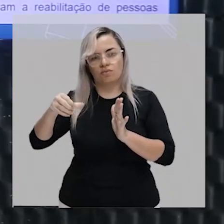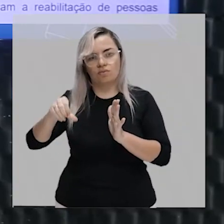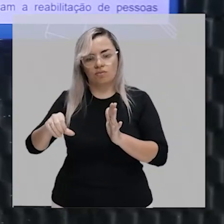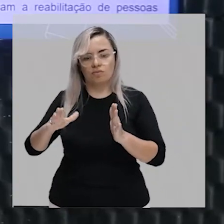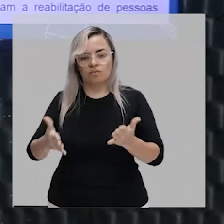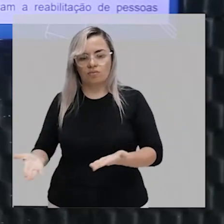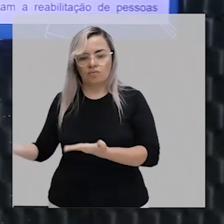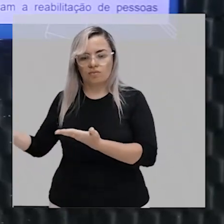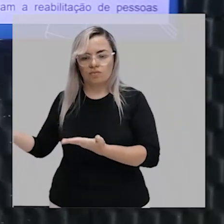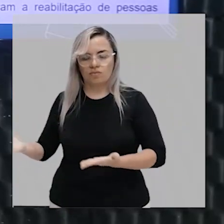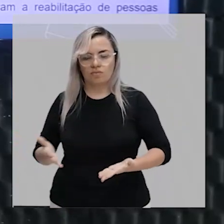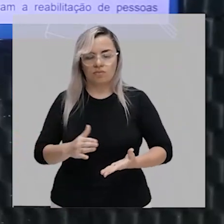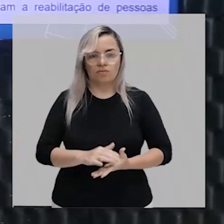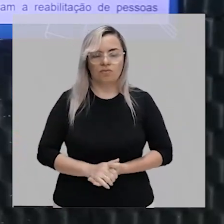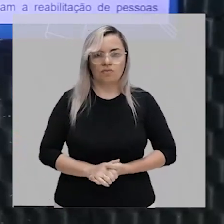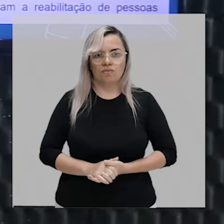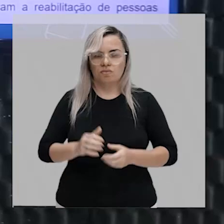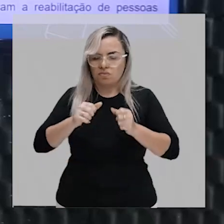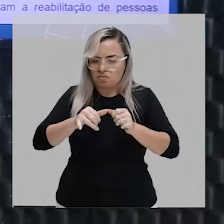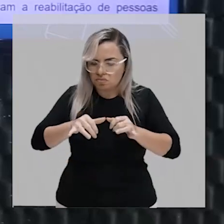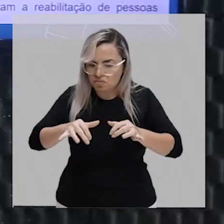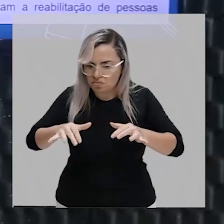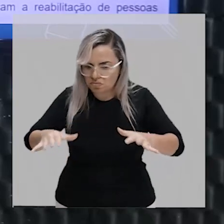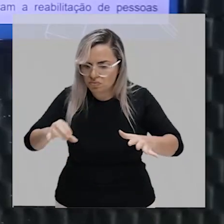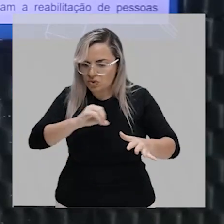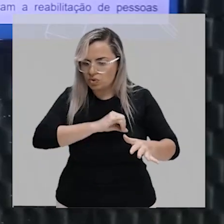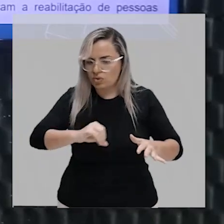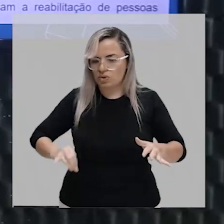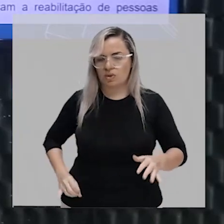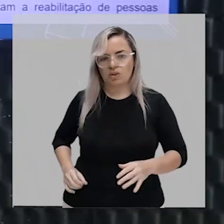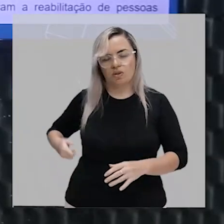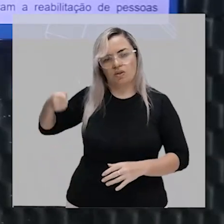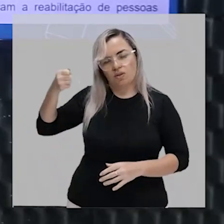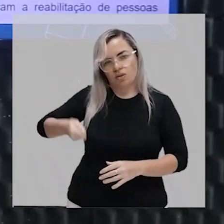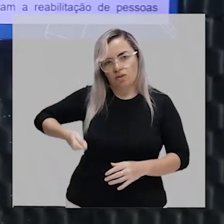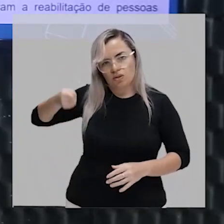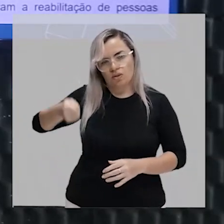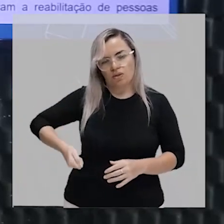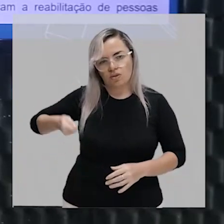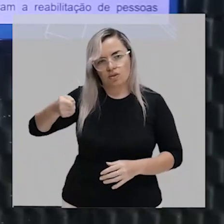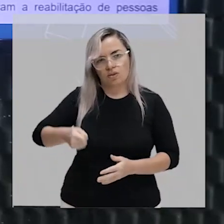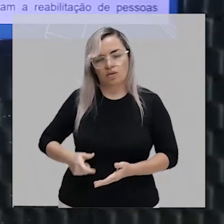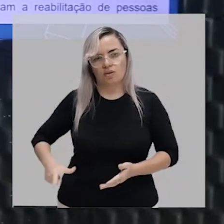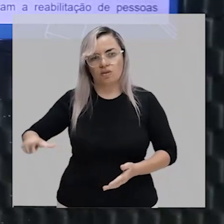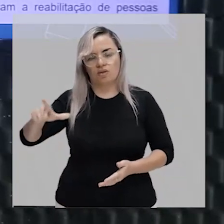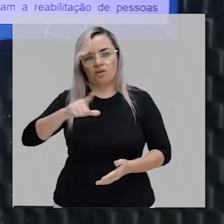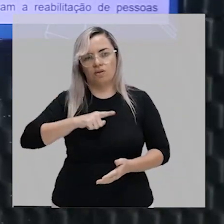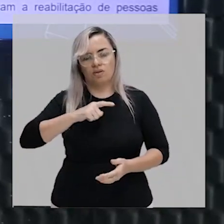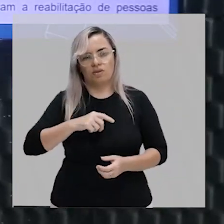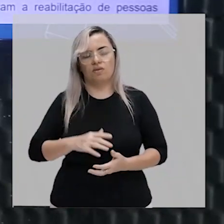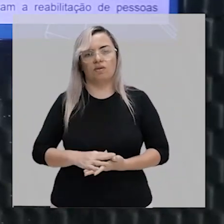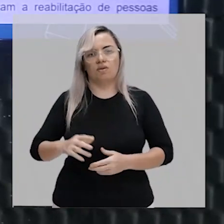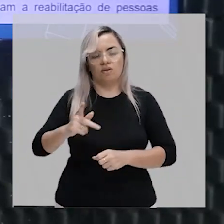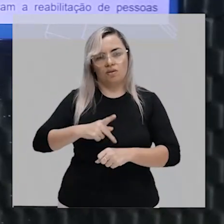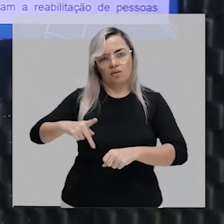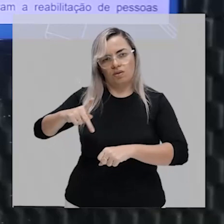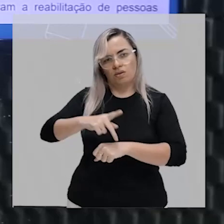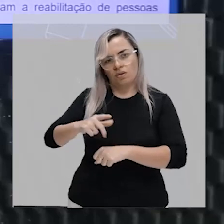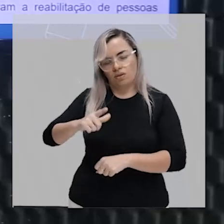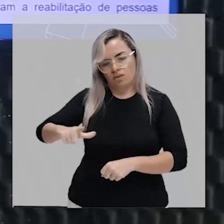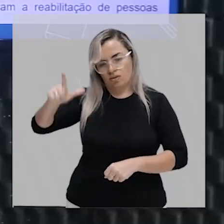foi o quê? Né? Disseminada a partir do imperialismo. Mas, como eu falei, esteve presente lá na Alemanha nazista. Foi o